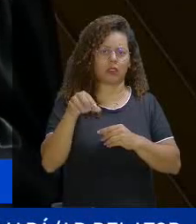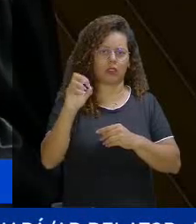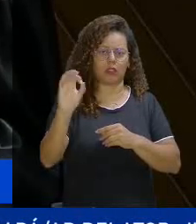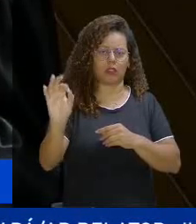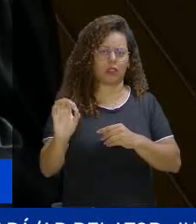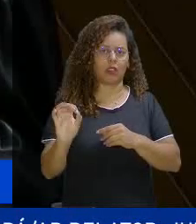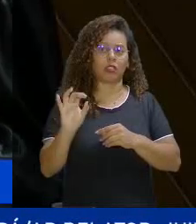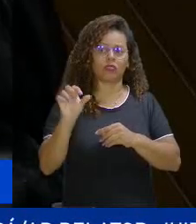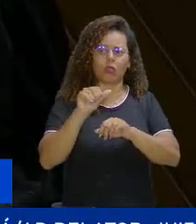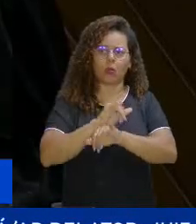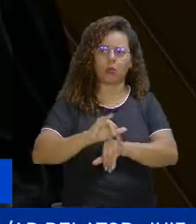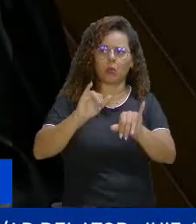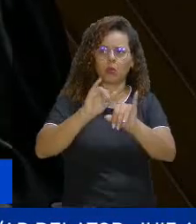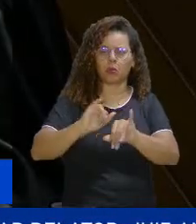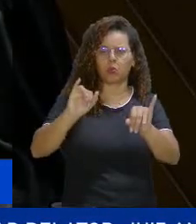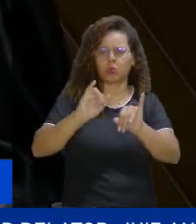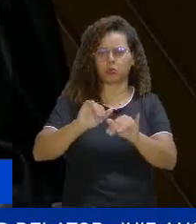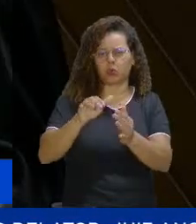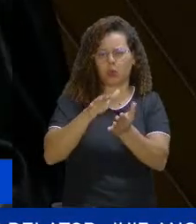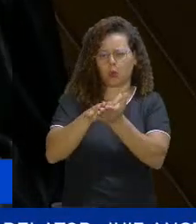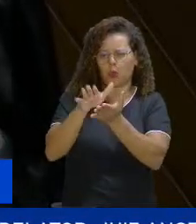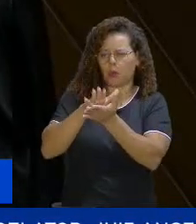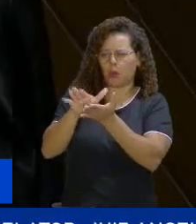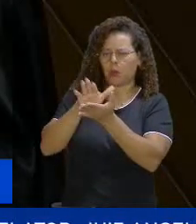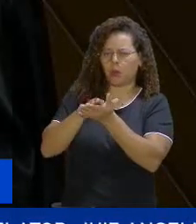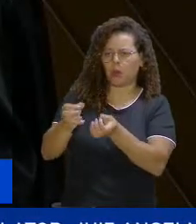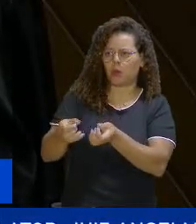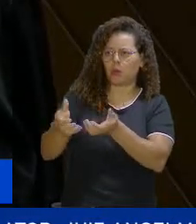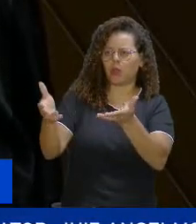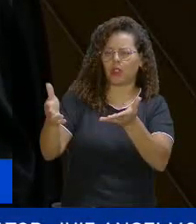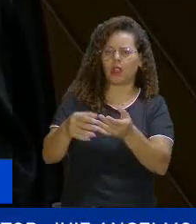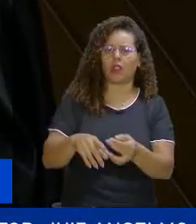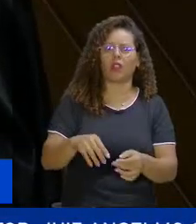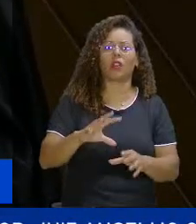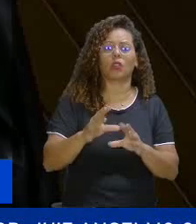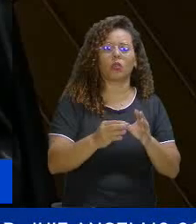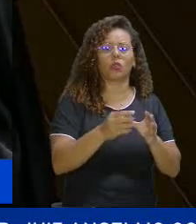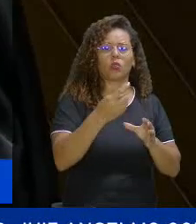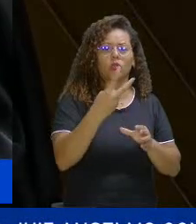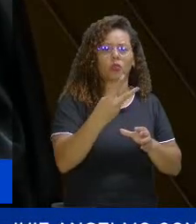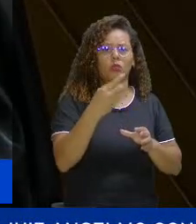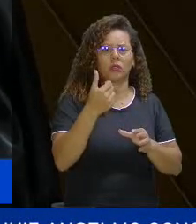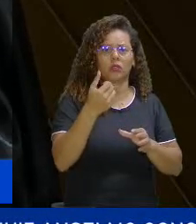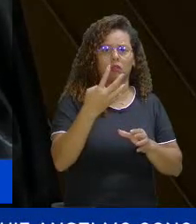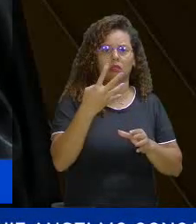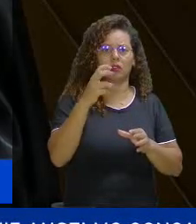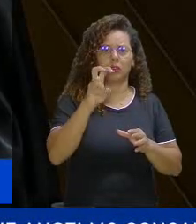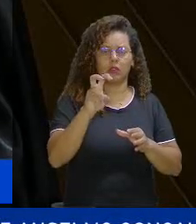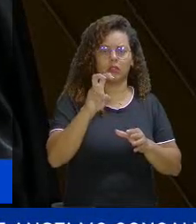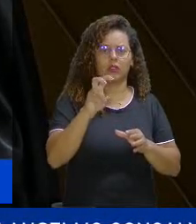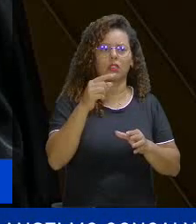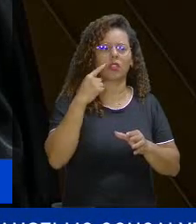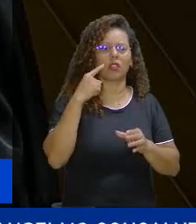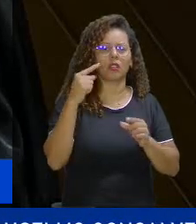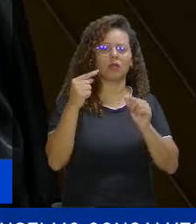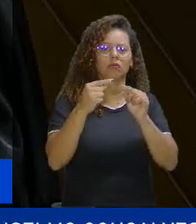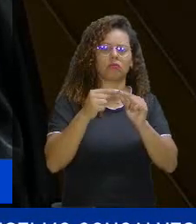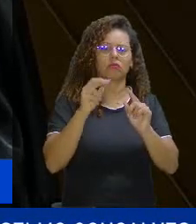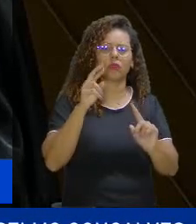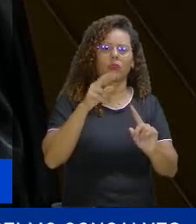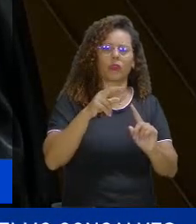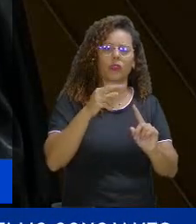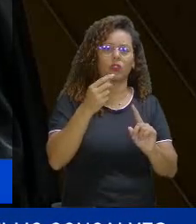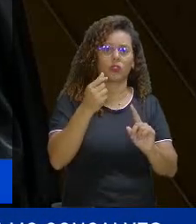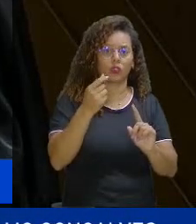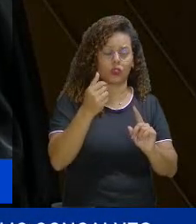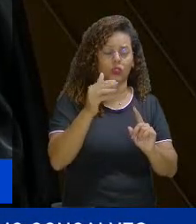em publicidade por materiais impressos. Desse valor, R$ 2.145 referem-se a baixas de recursos estimáveis